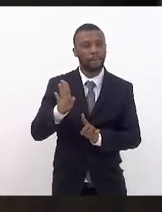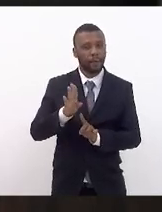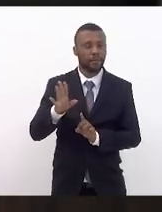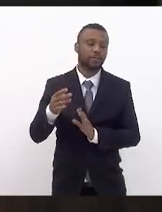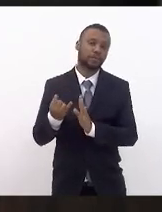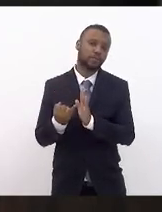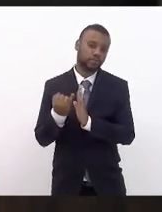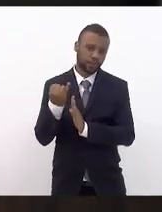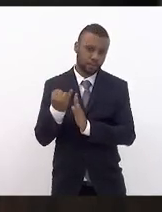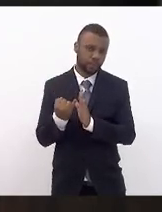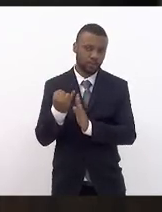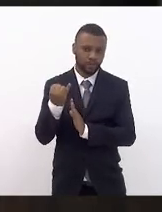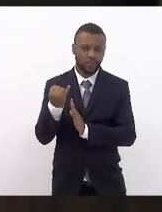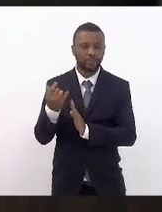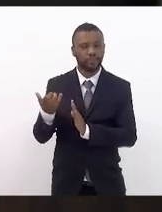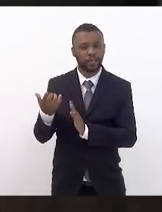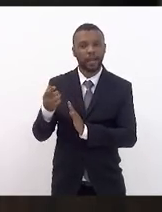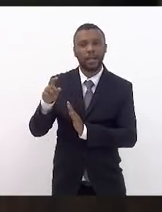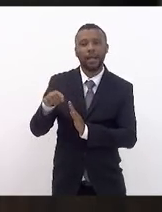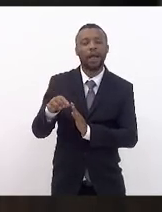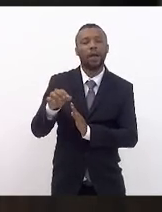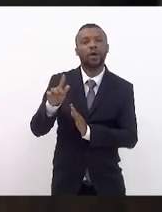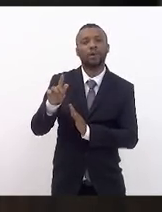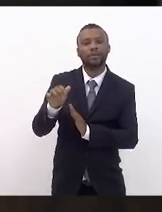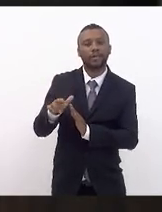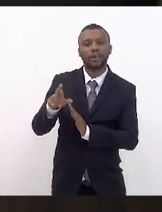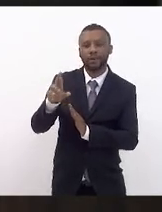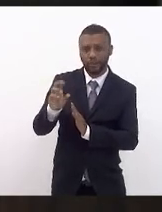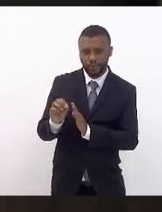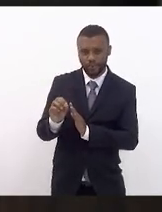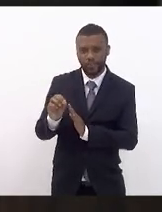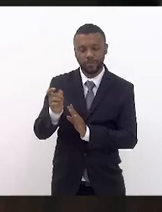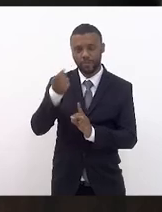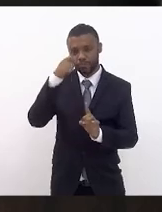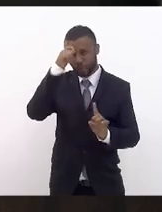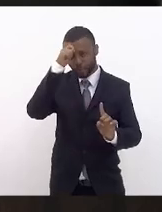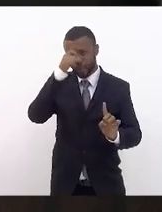Irajá. É o genro do homenageado.